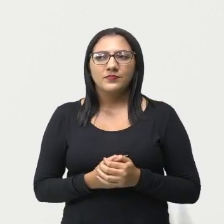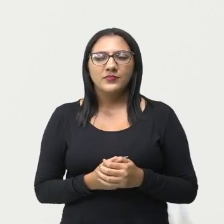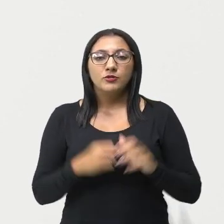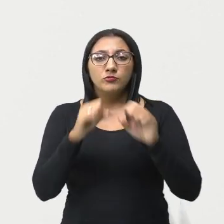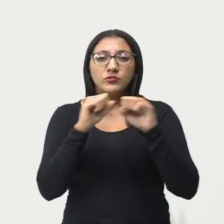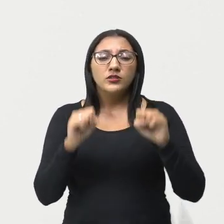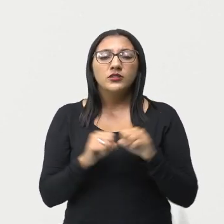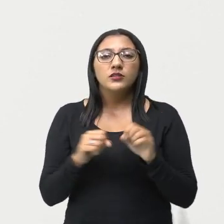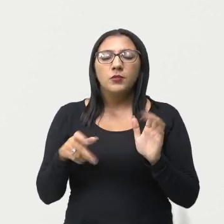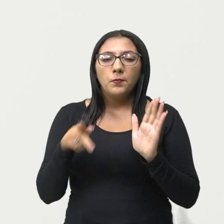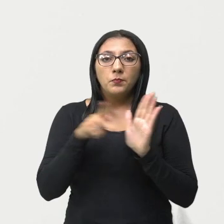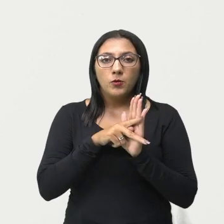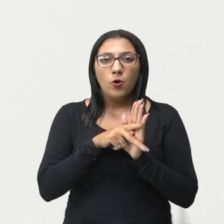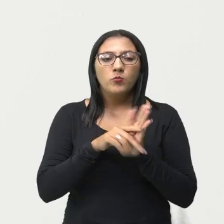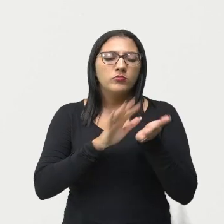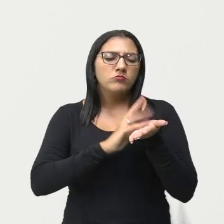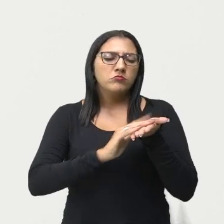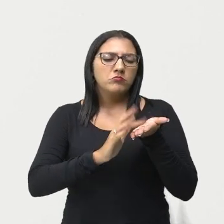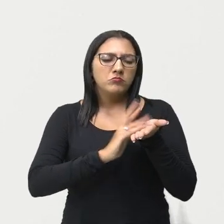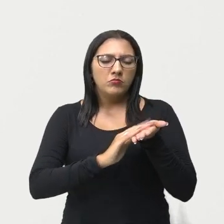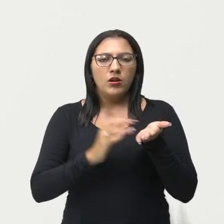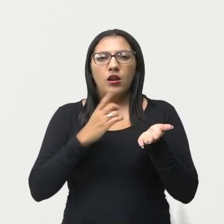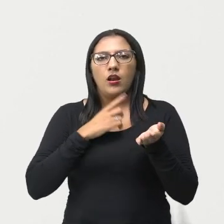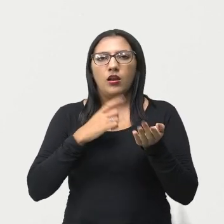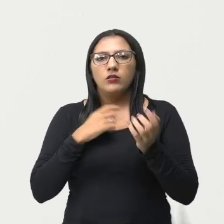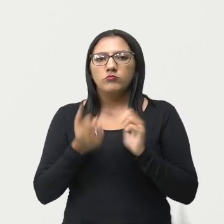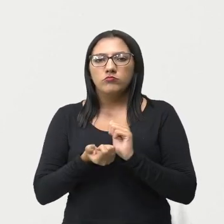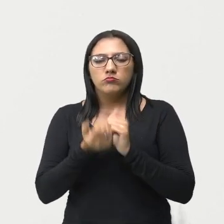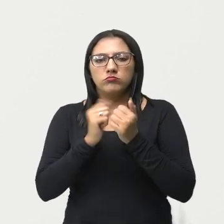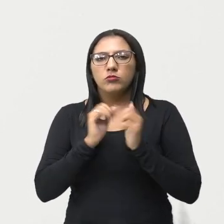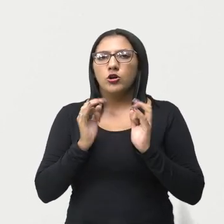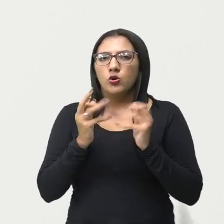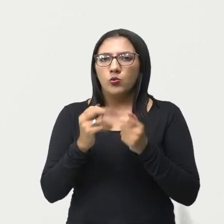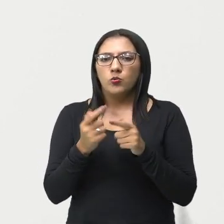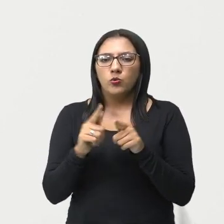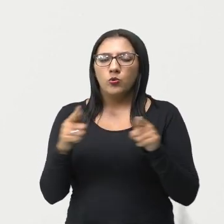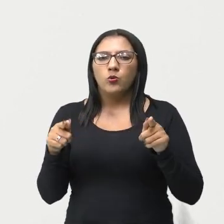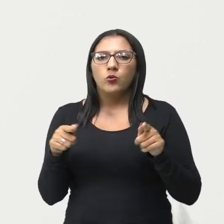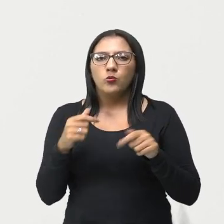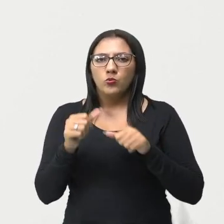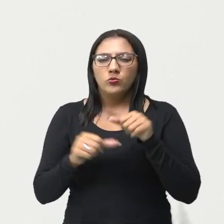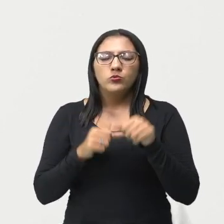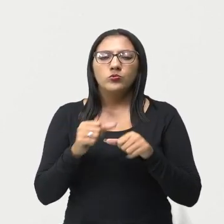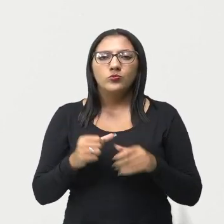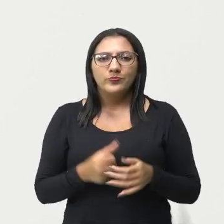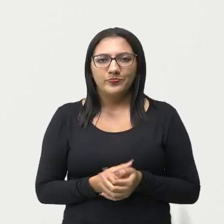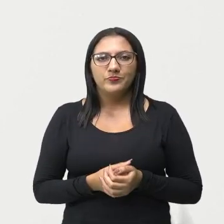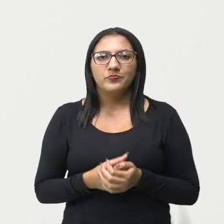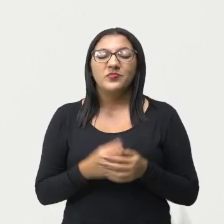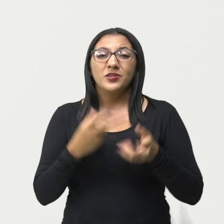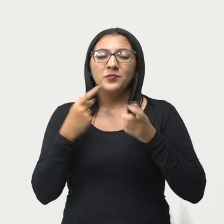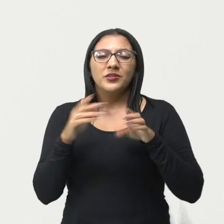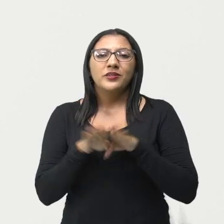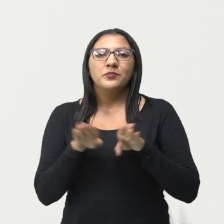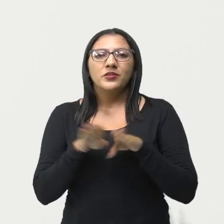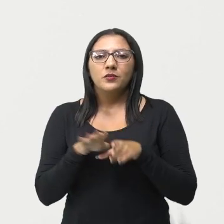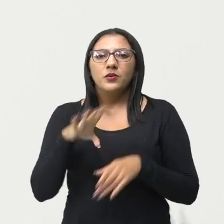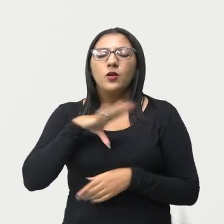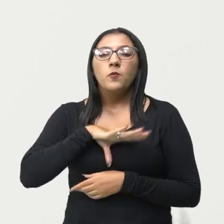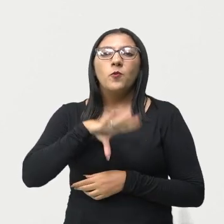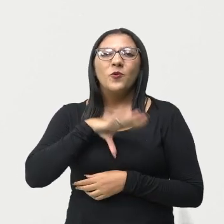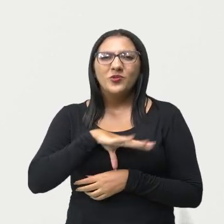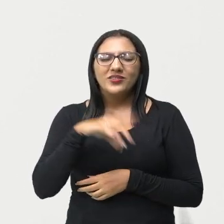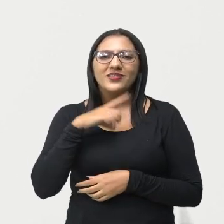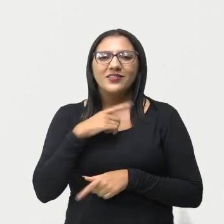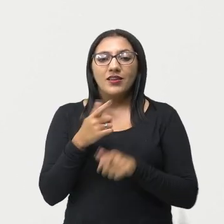Braille adotará todas as mudanças ortográficas. Então, observe que na língua portuguesa, nós tivemos um acordo